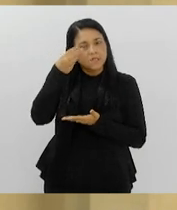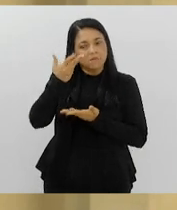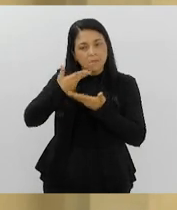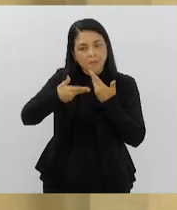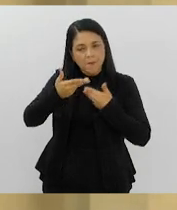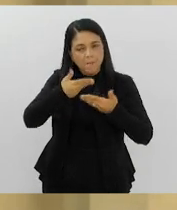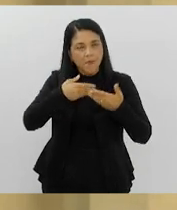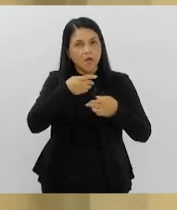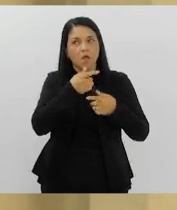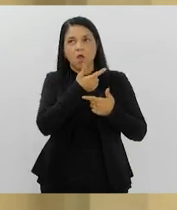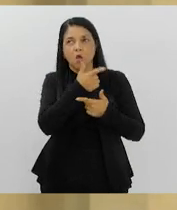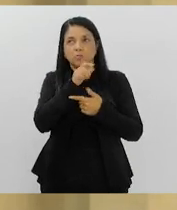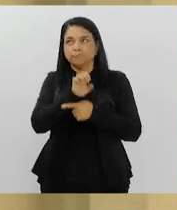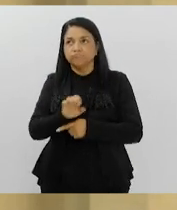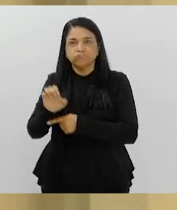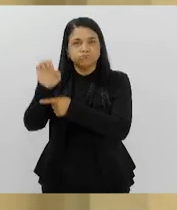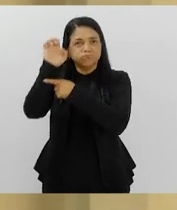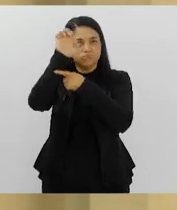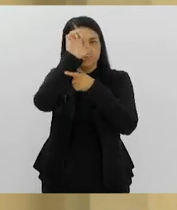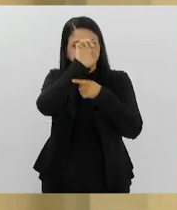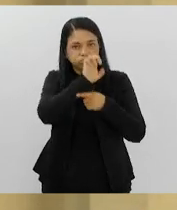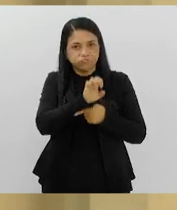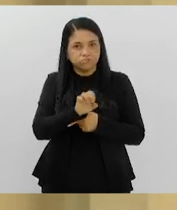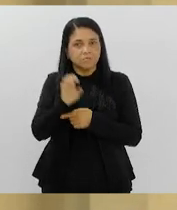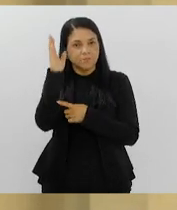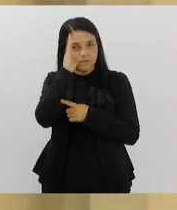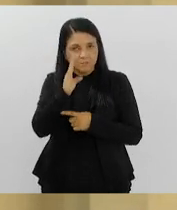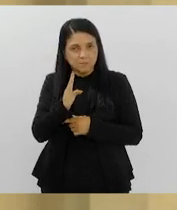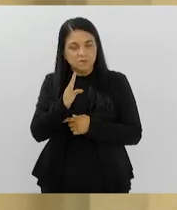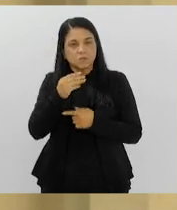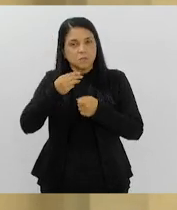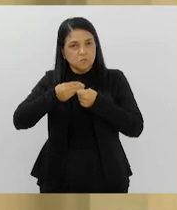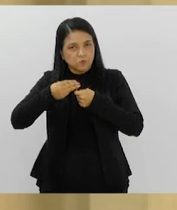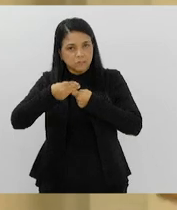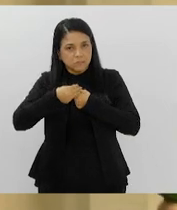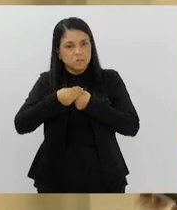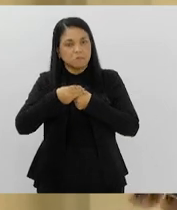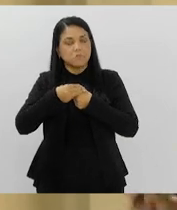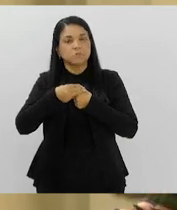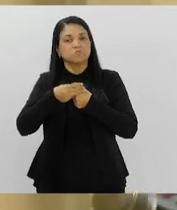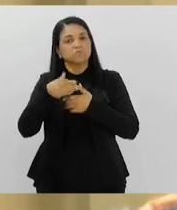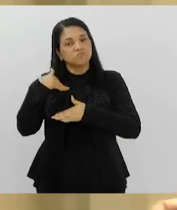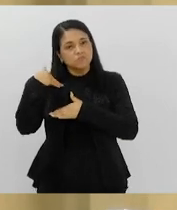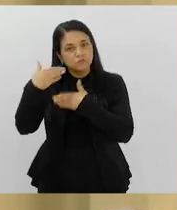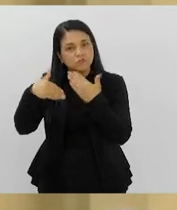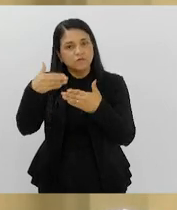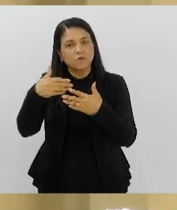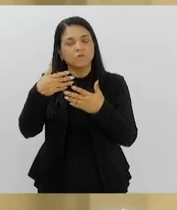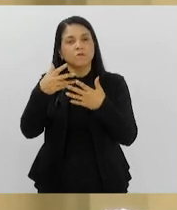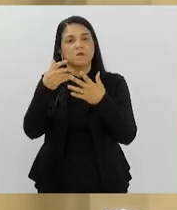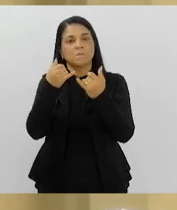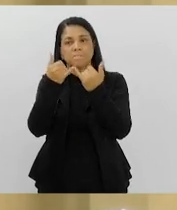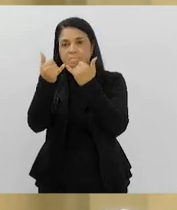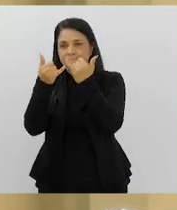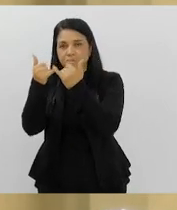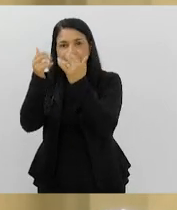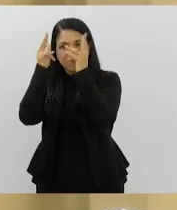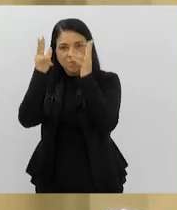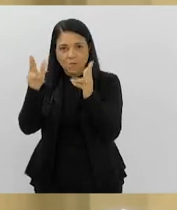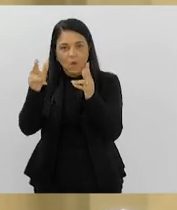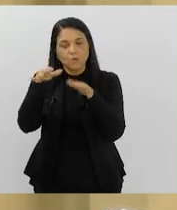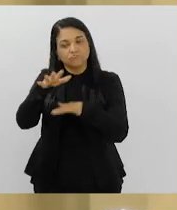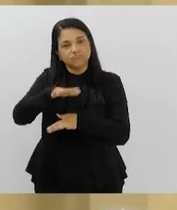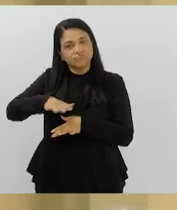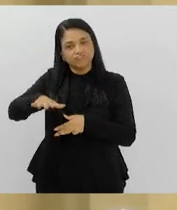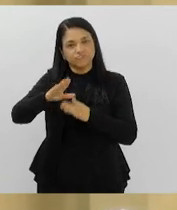estados, outros municípios poderão se inspirar e desenvolver também suas ações em seus